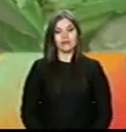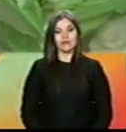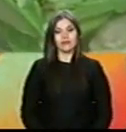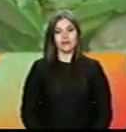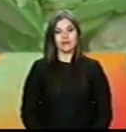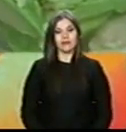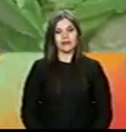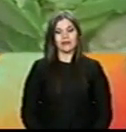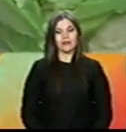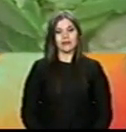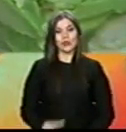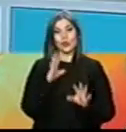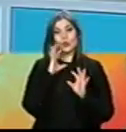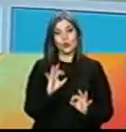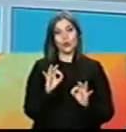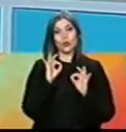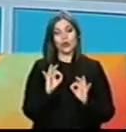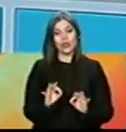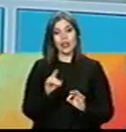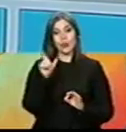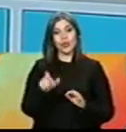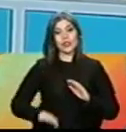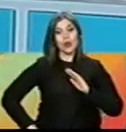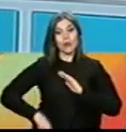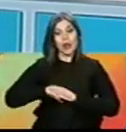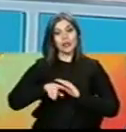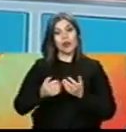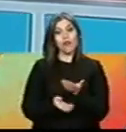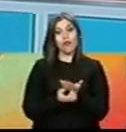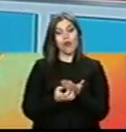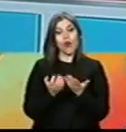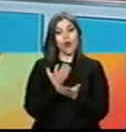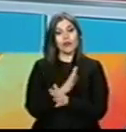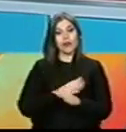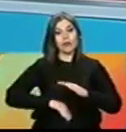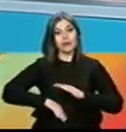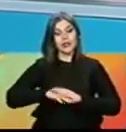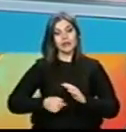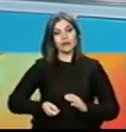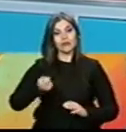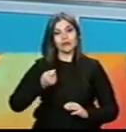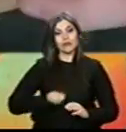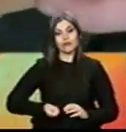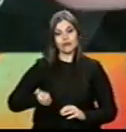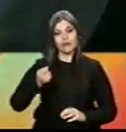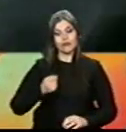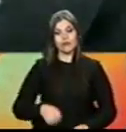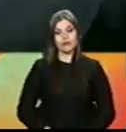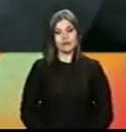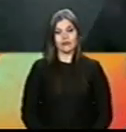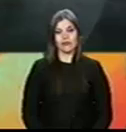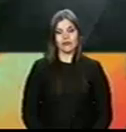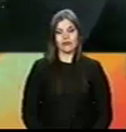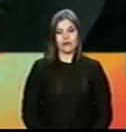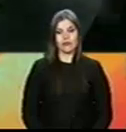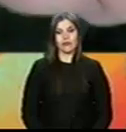E vê lá se isso não está muito alto. Isso é o máximo. Está bom, que é para saltear. Portanto, vai passar. Portanto, muito